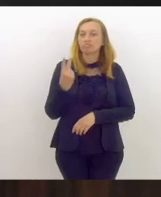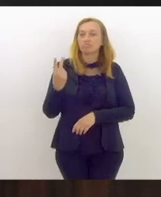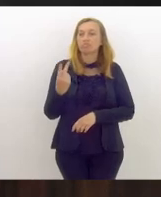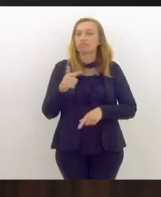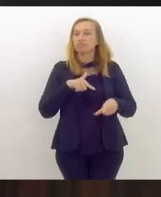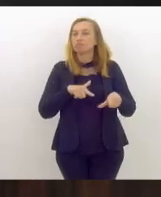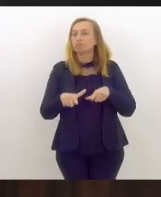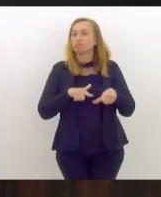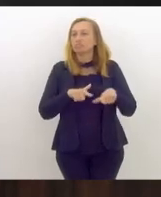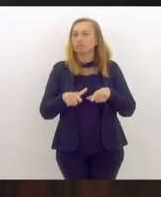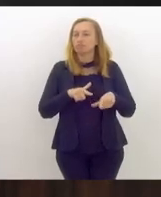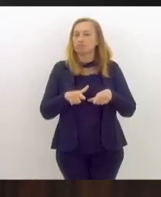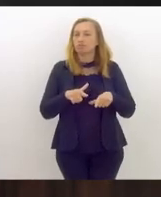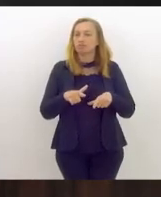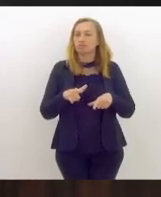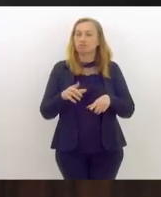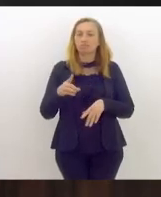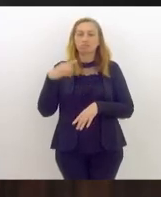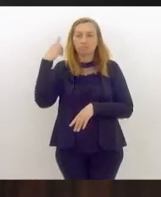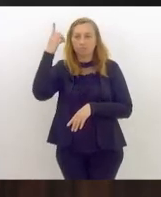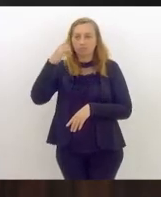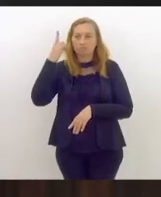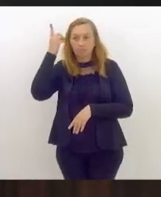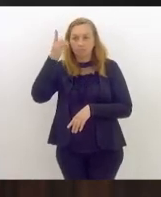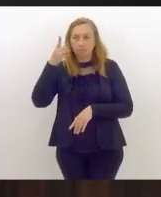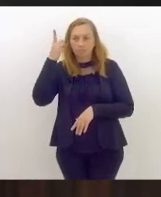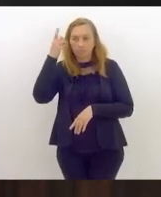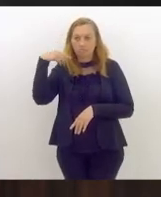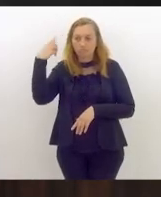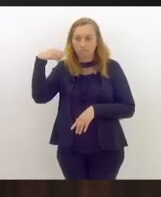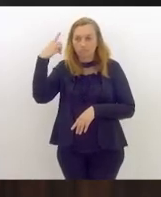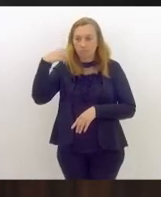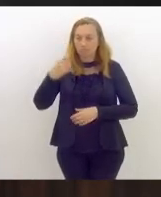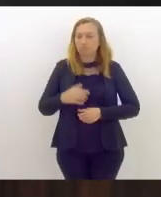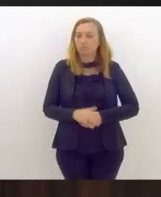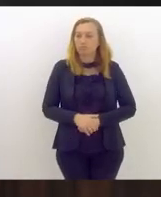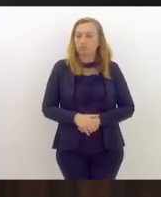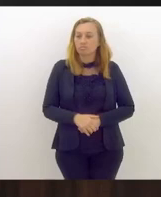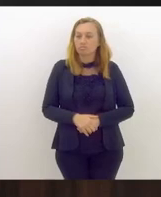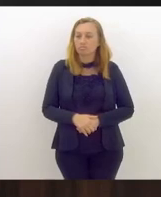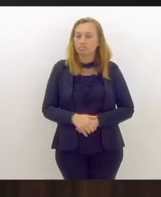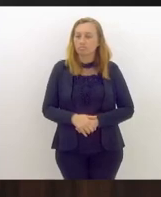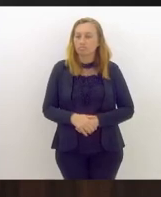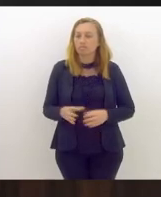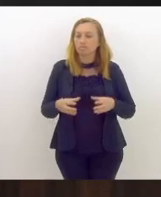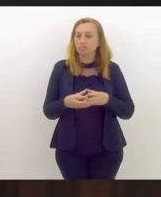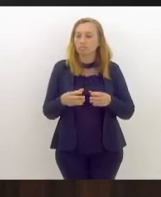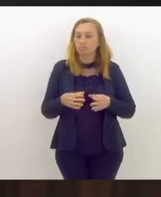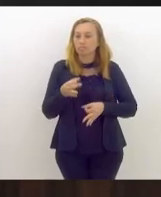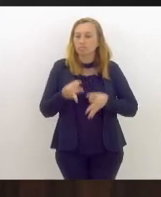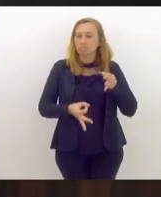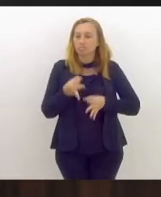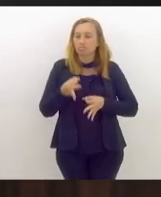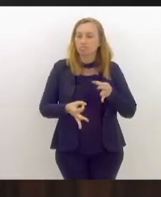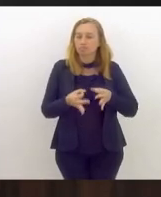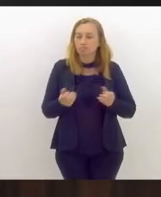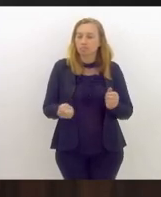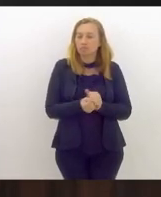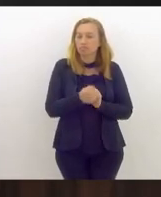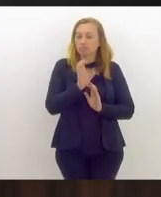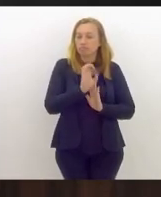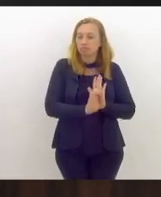exercício da advocacia. Programa Advocacia Vale. Pareceres da Comissão de Constituição e Justiça pela constitucionalidade com